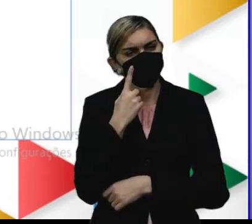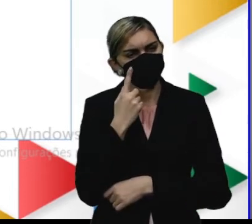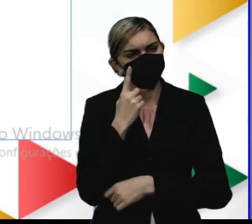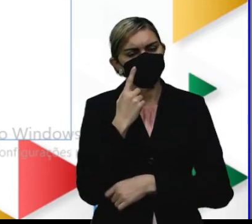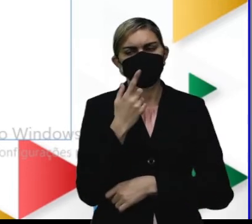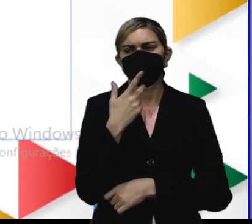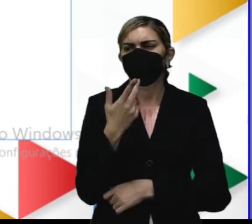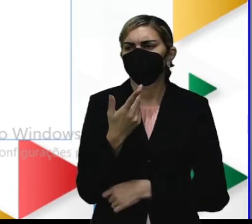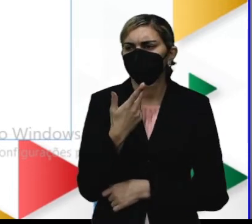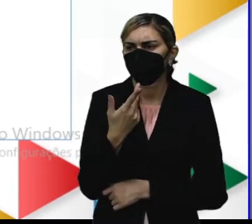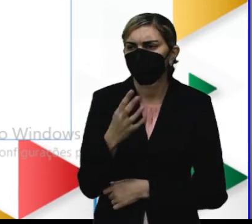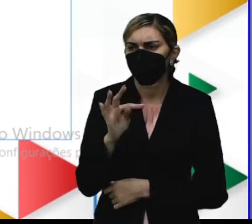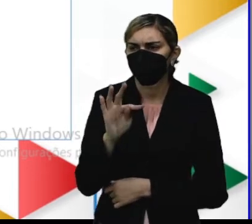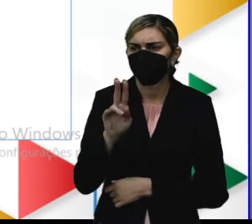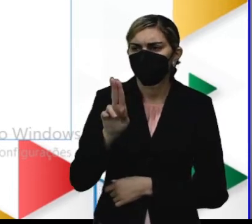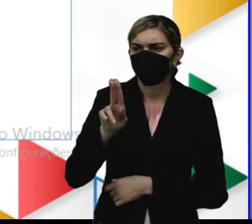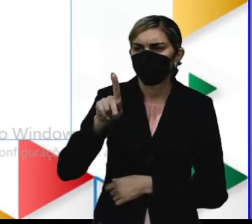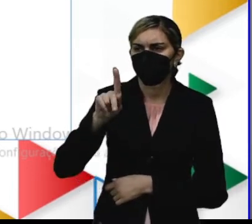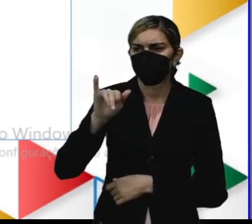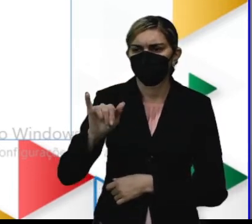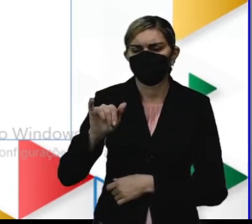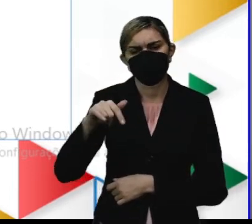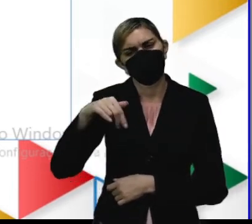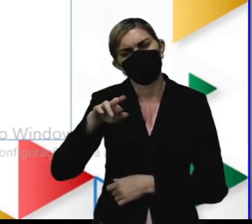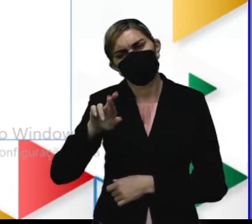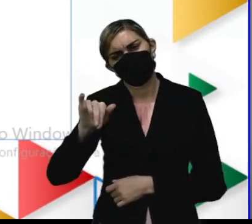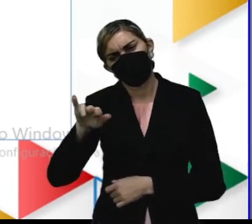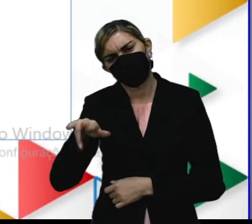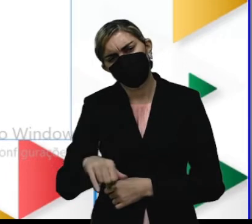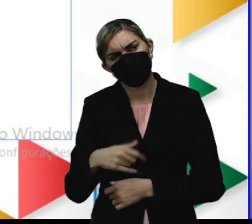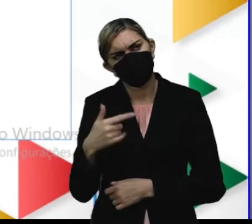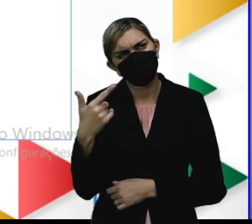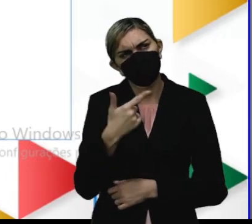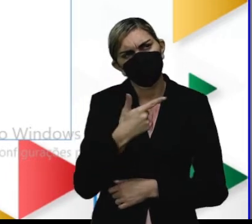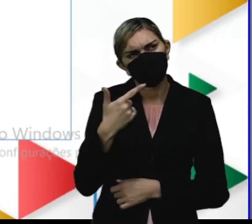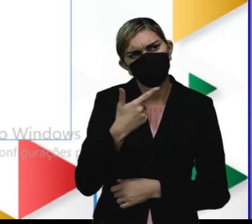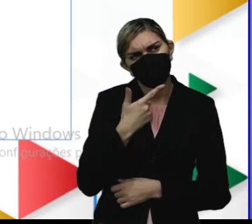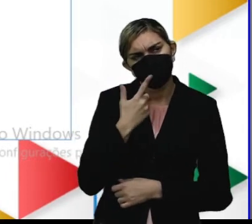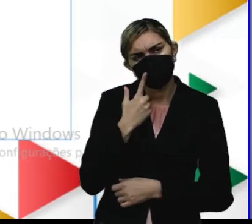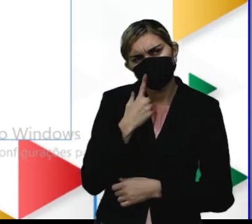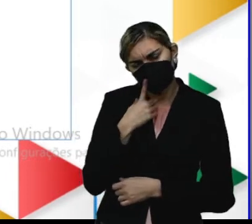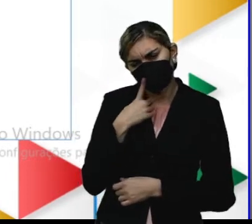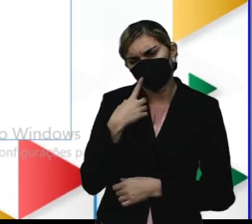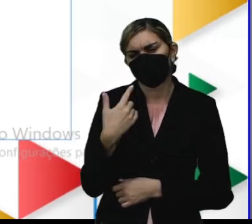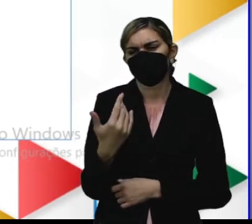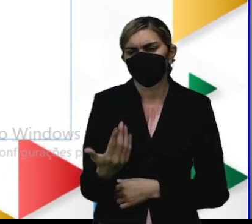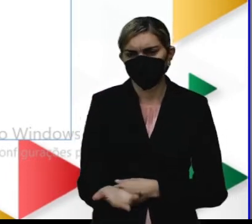gente falou ali, Tupi-Guarani, será que é o segundo? Será que é o Guarani de José de Alencar?